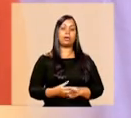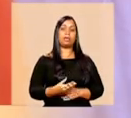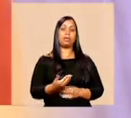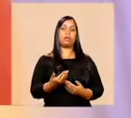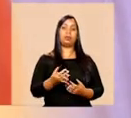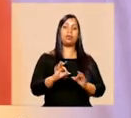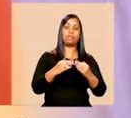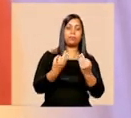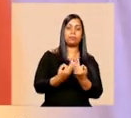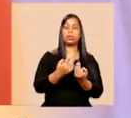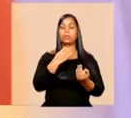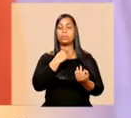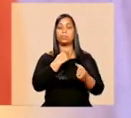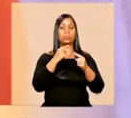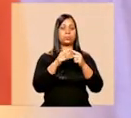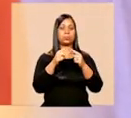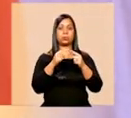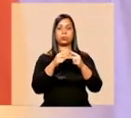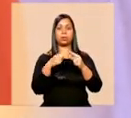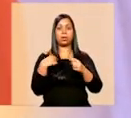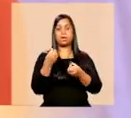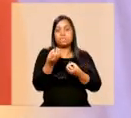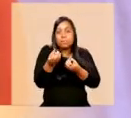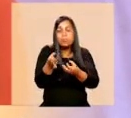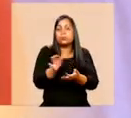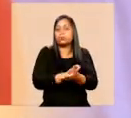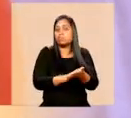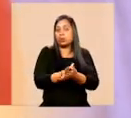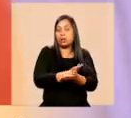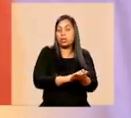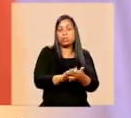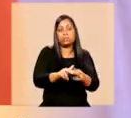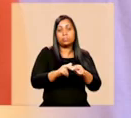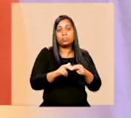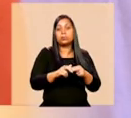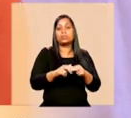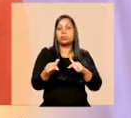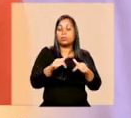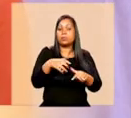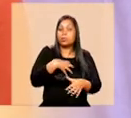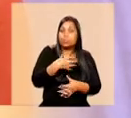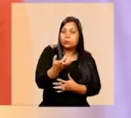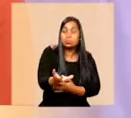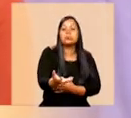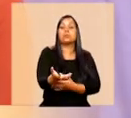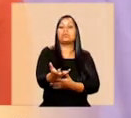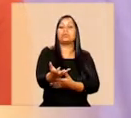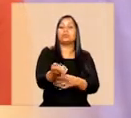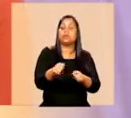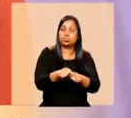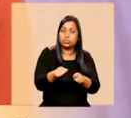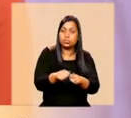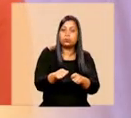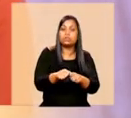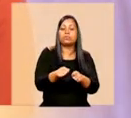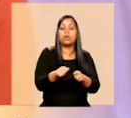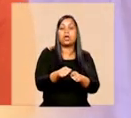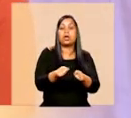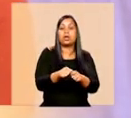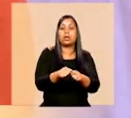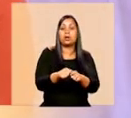não vai poder ter esse contato. Tá. Partindo de nós, não tem essa informação, até porque eu trabalho com a doação, a gente viabiliza o